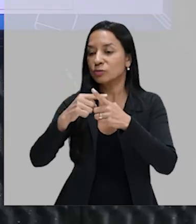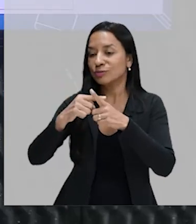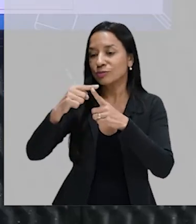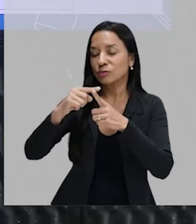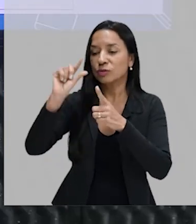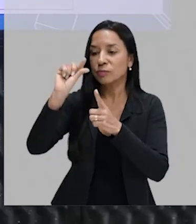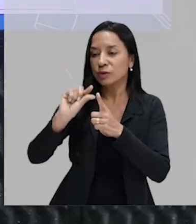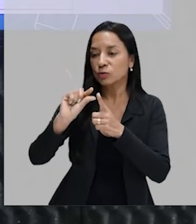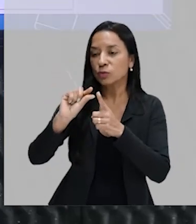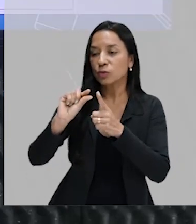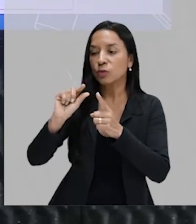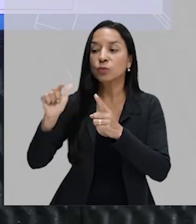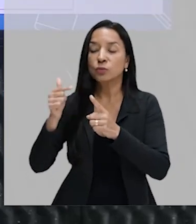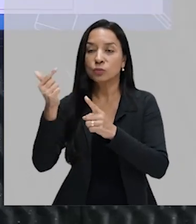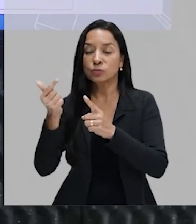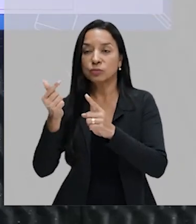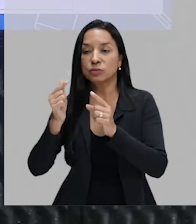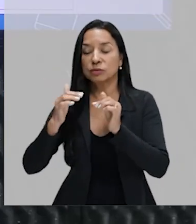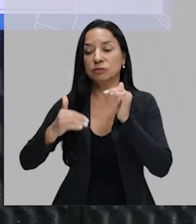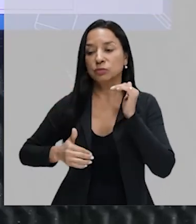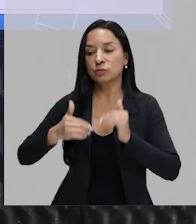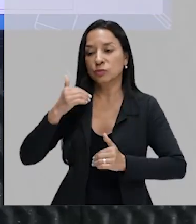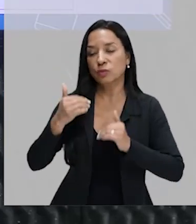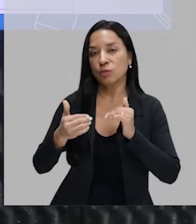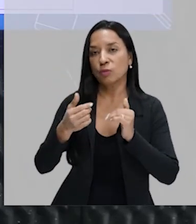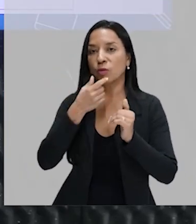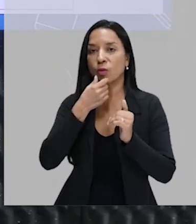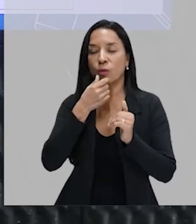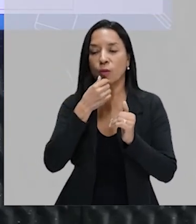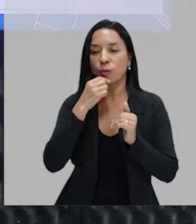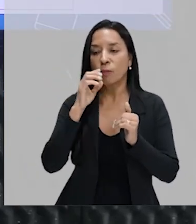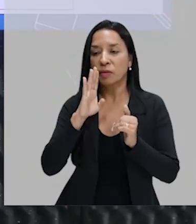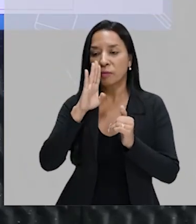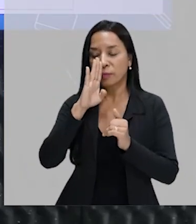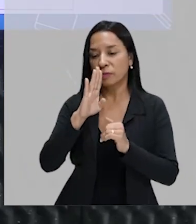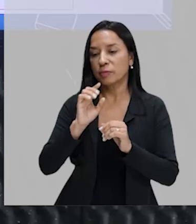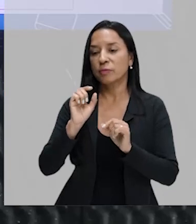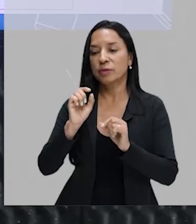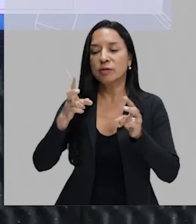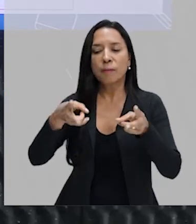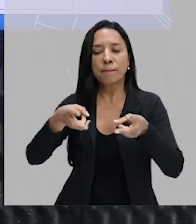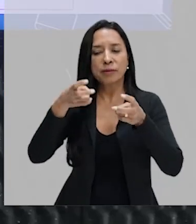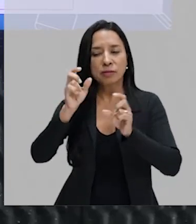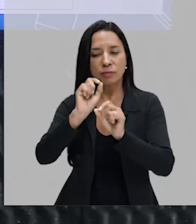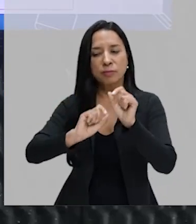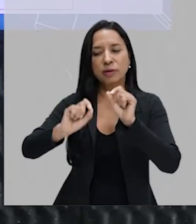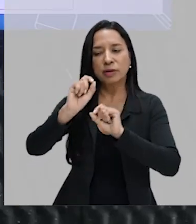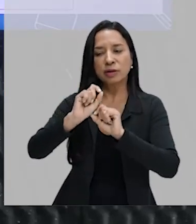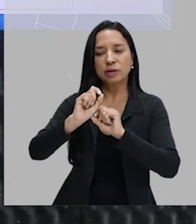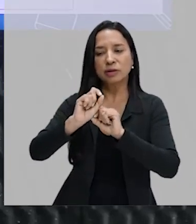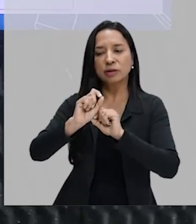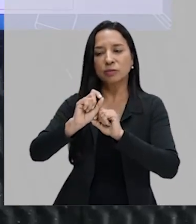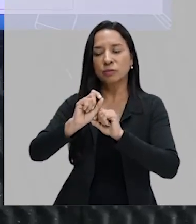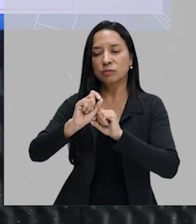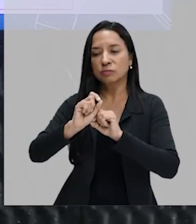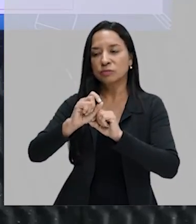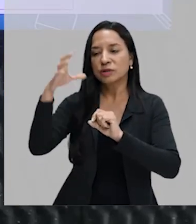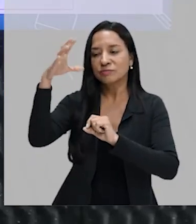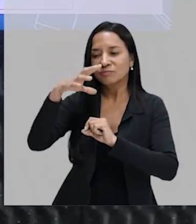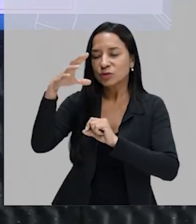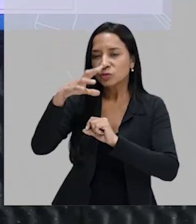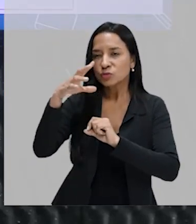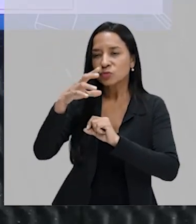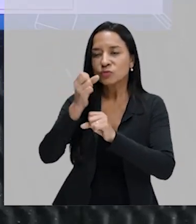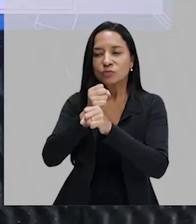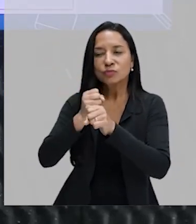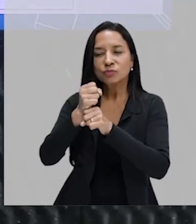temperatura corporal. Então, vocês, homens principalmente, já perceberam que no período de inverno, naqueles períodos do ano